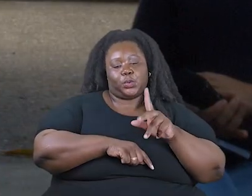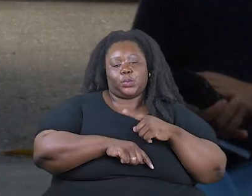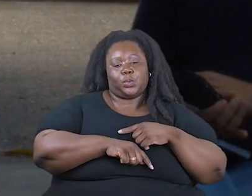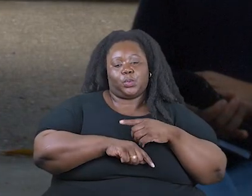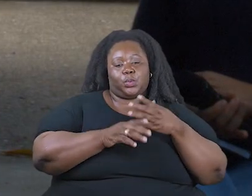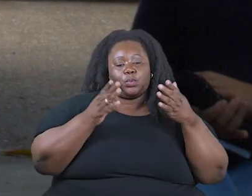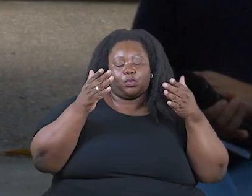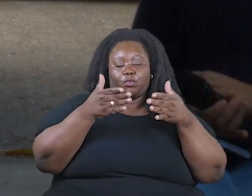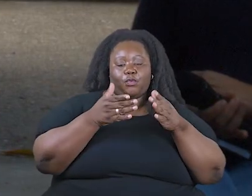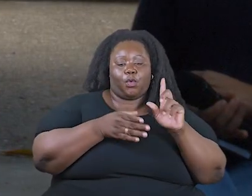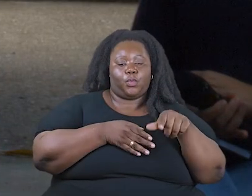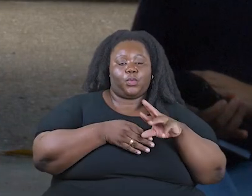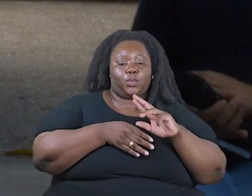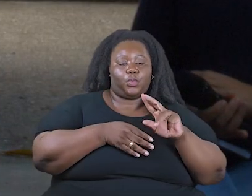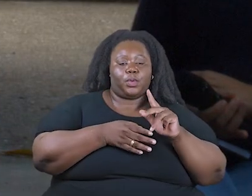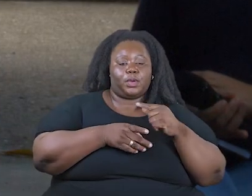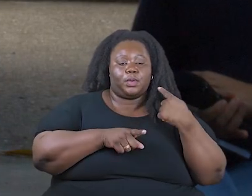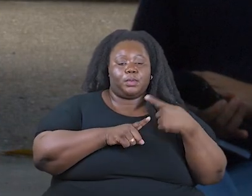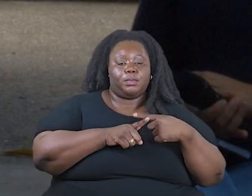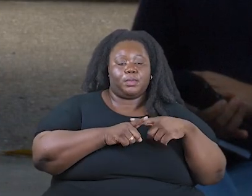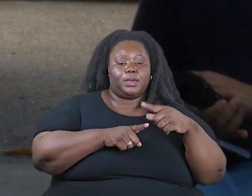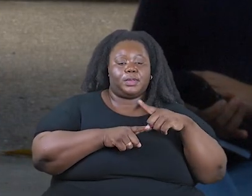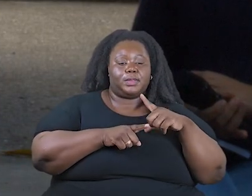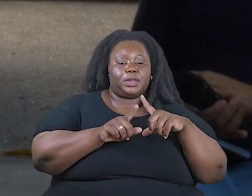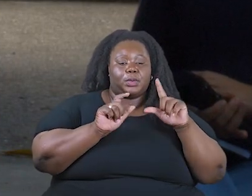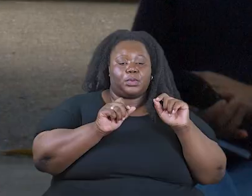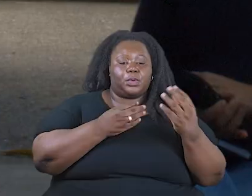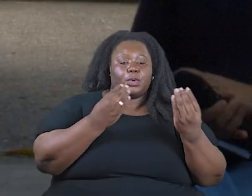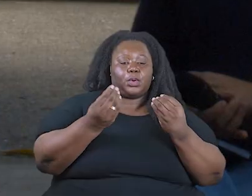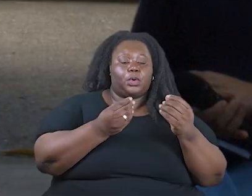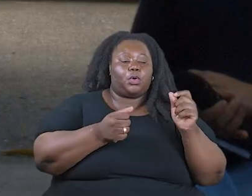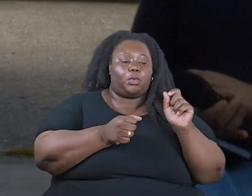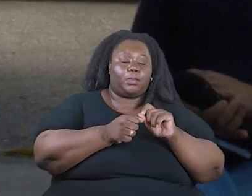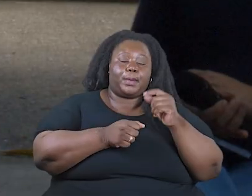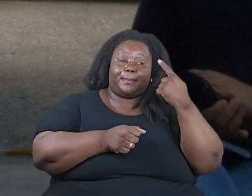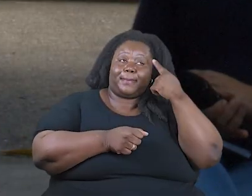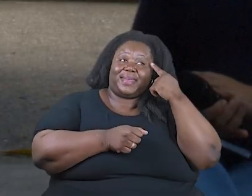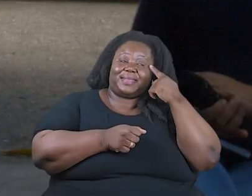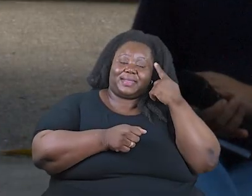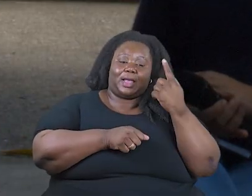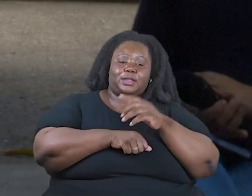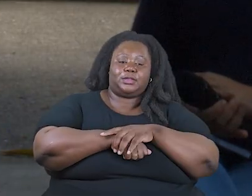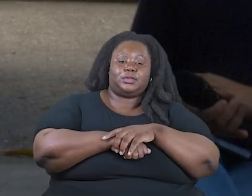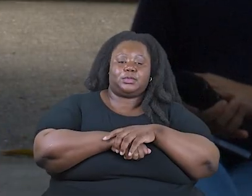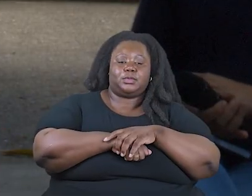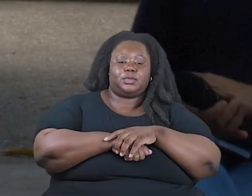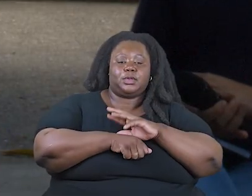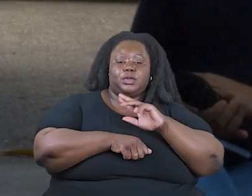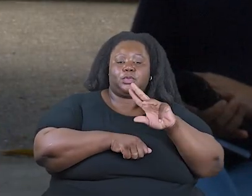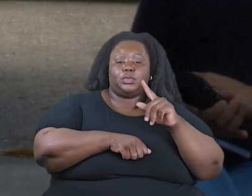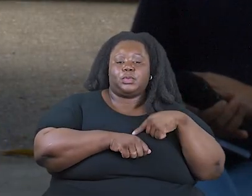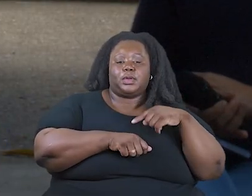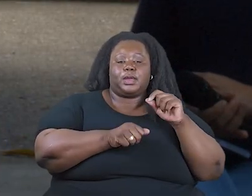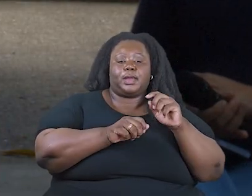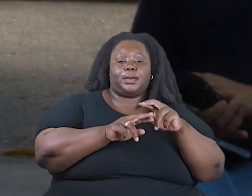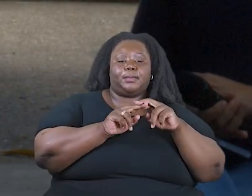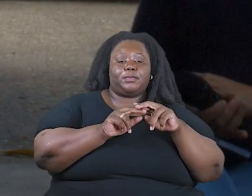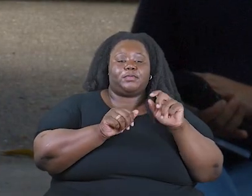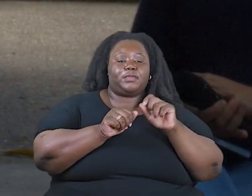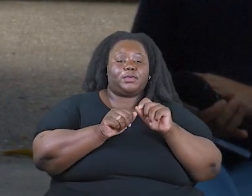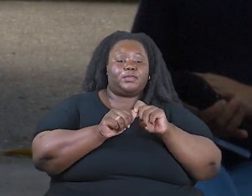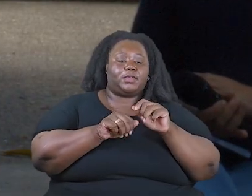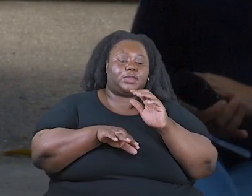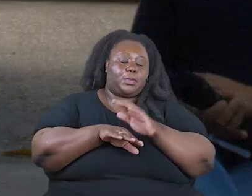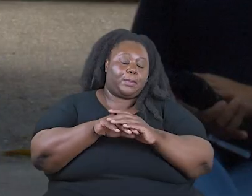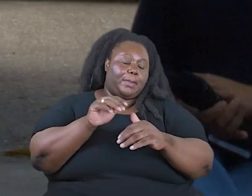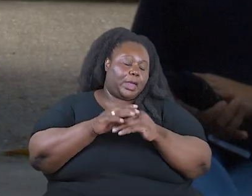Não é exatamente nesse sentido, assim, porque aí tem a ver com a maneira como o trabalho foi pensado. Não necessariamente passa